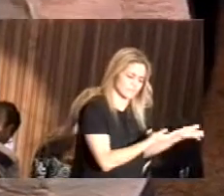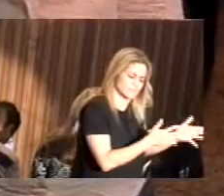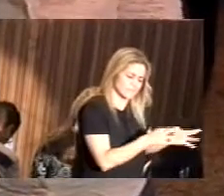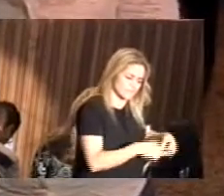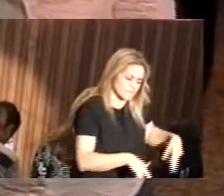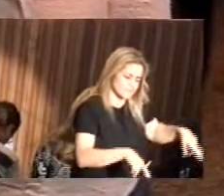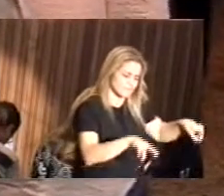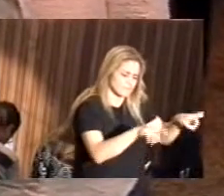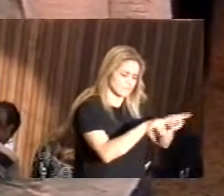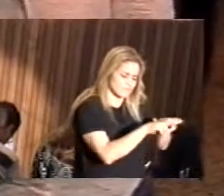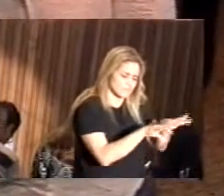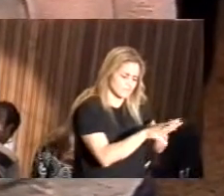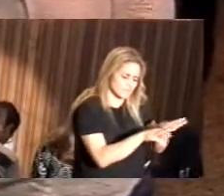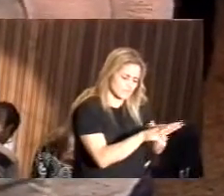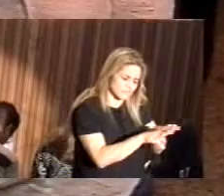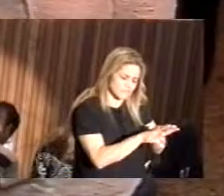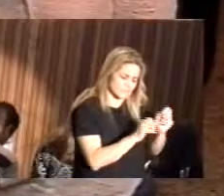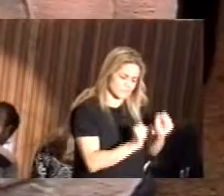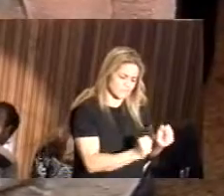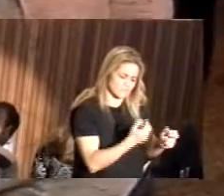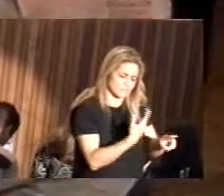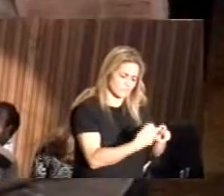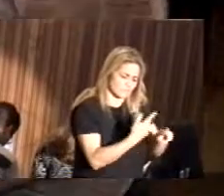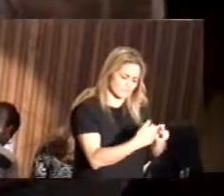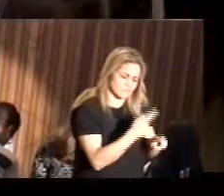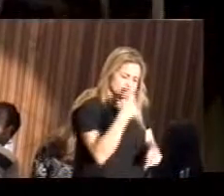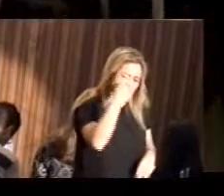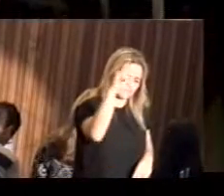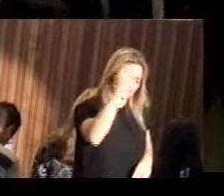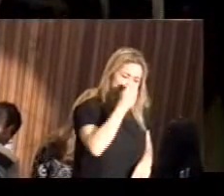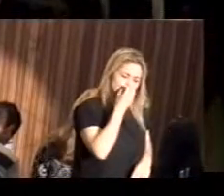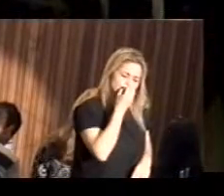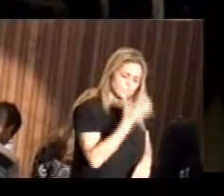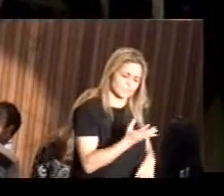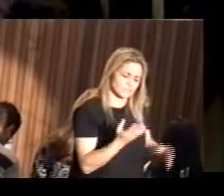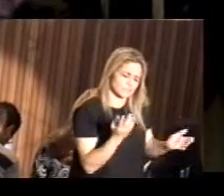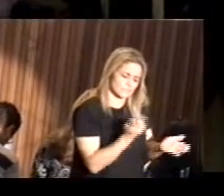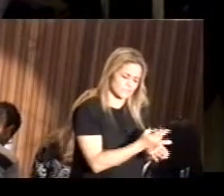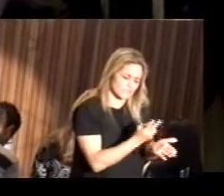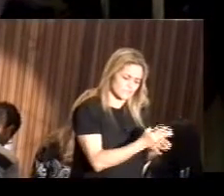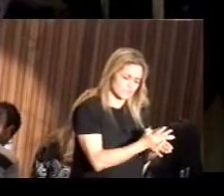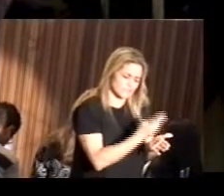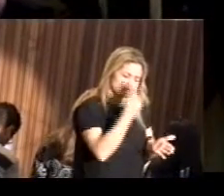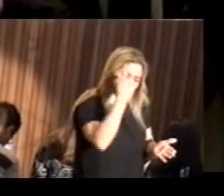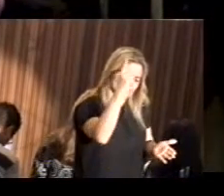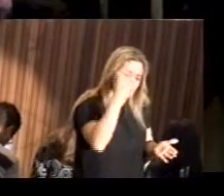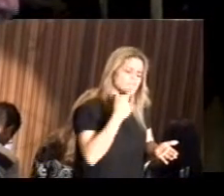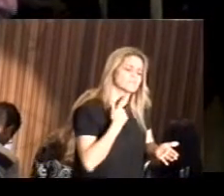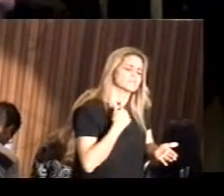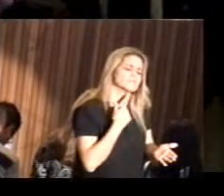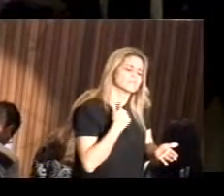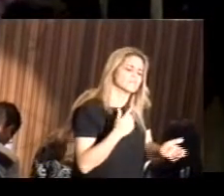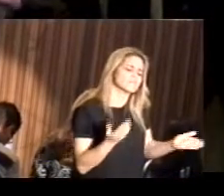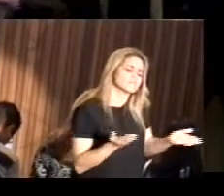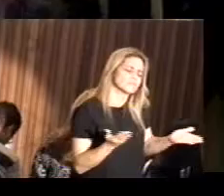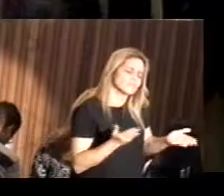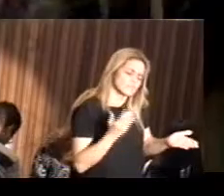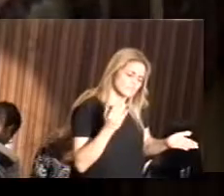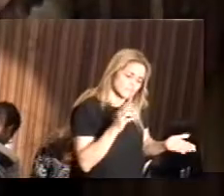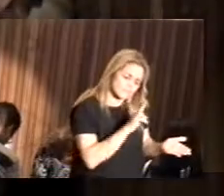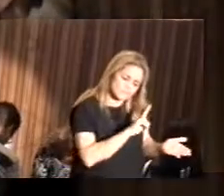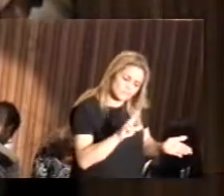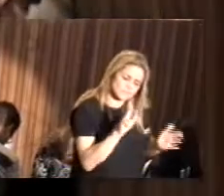servos, para eles usarem para o teu bem, que eles possam usar para o teu propósito. Restitui, Pai, em nome